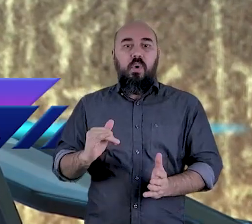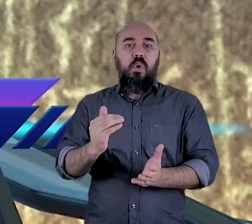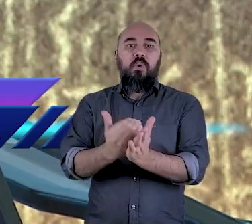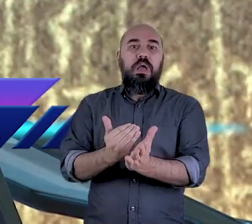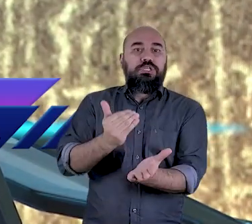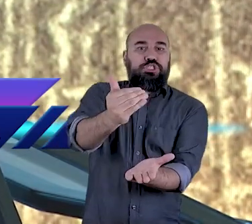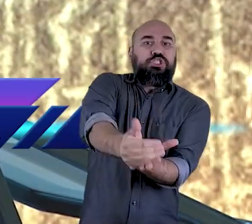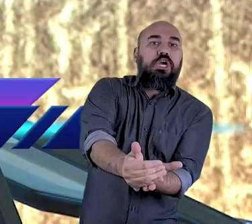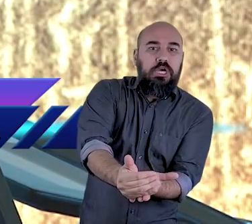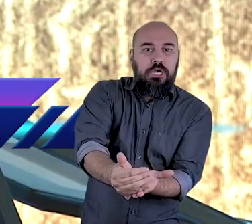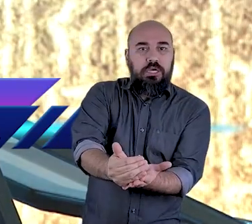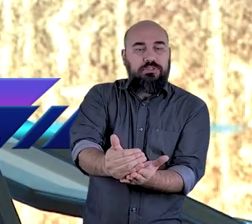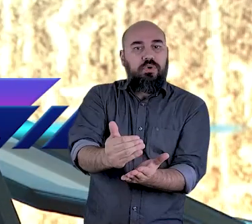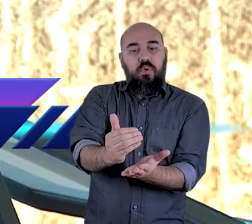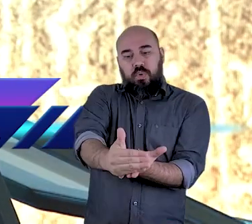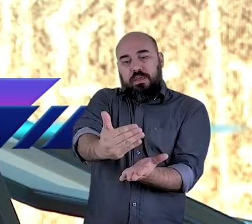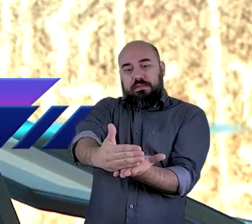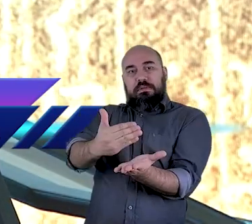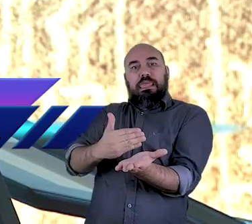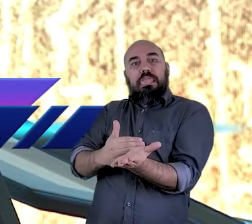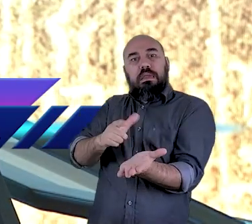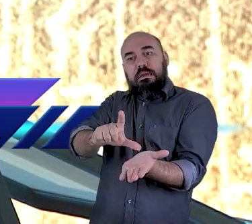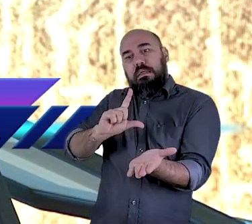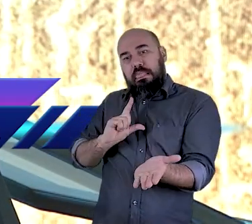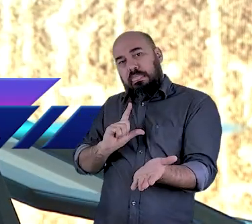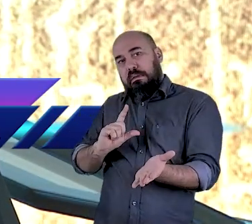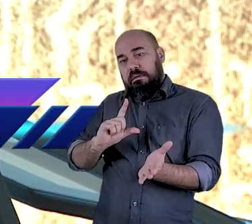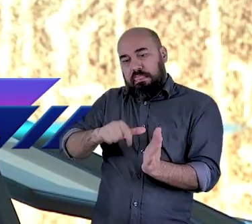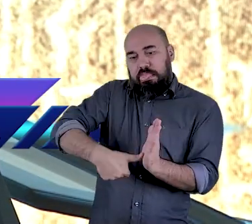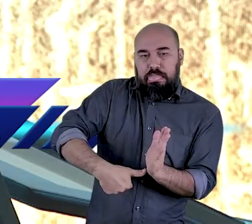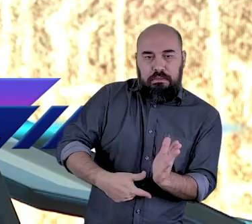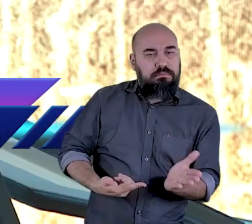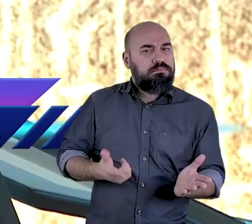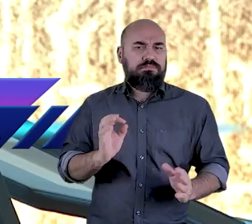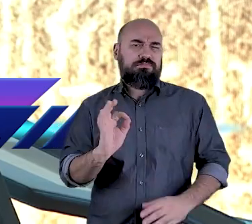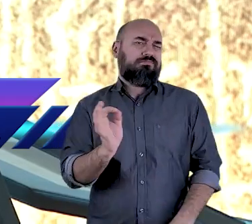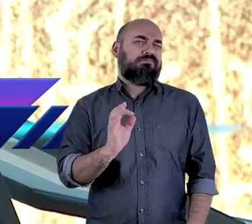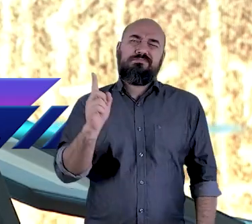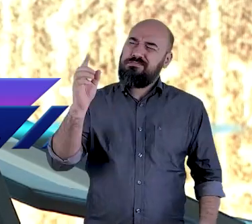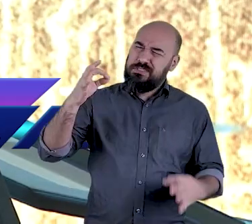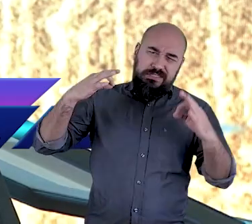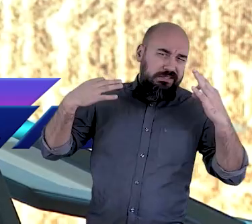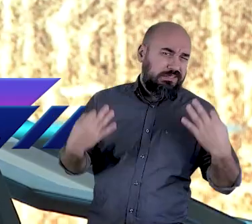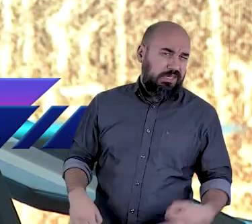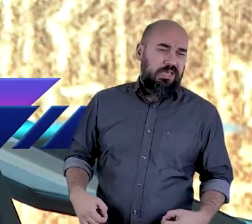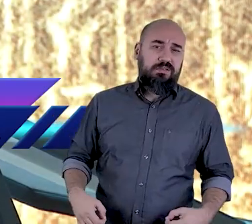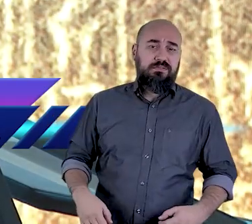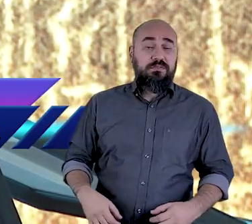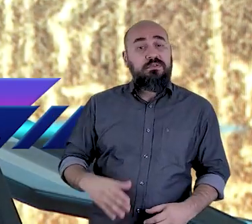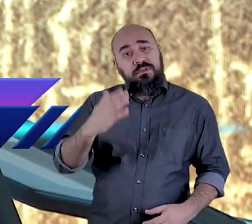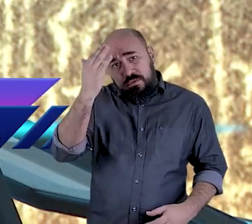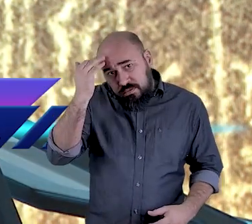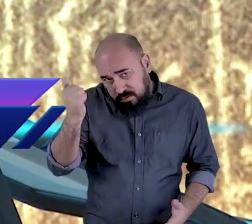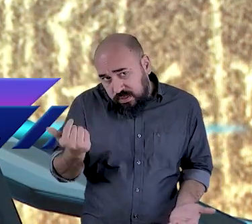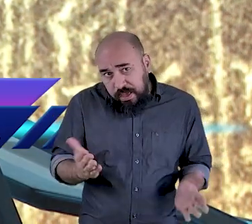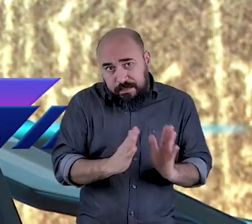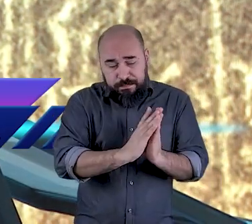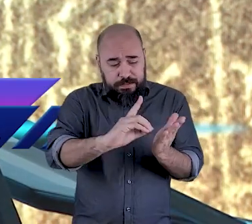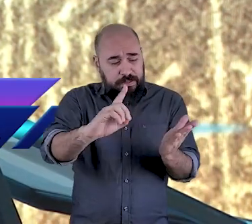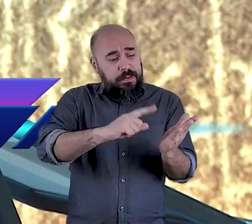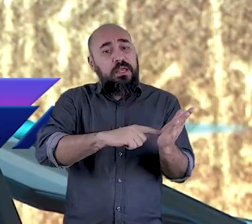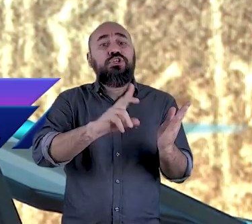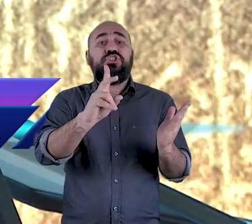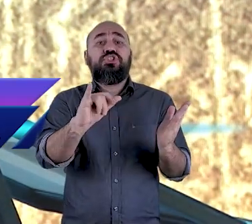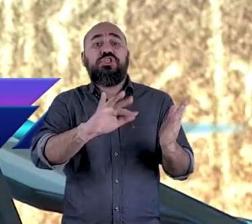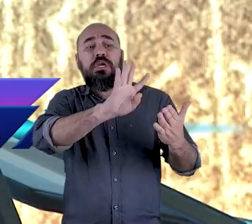adiantamento sabemos que a Bíblia não nos diz nem o dia e nem a hora da volta de